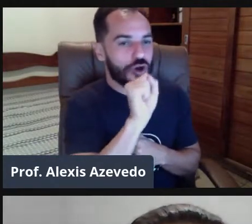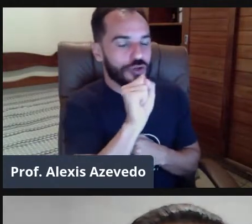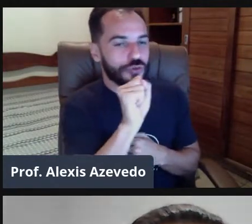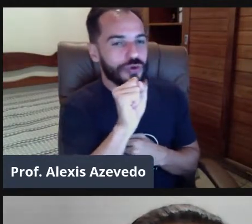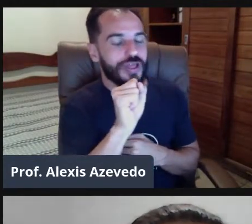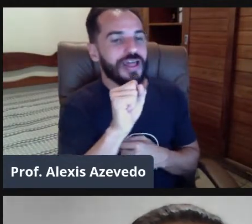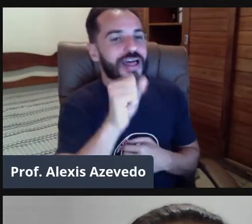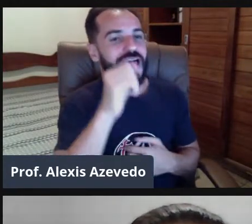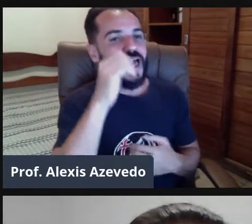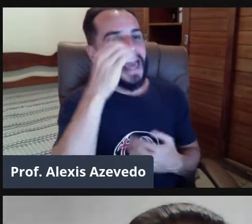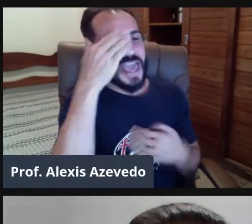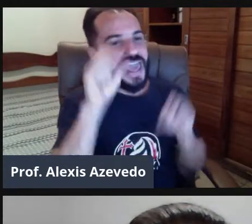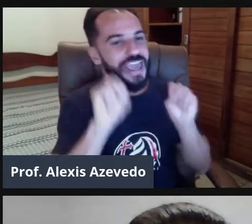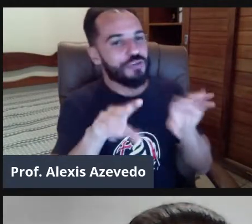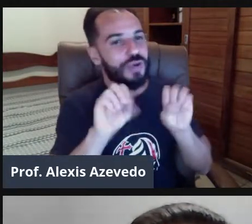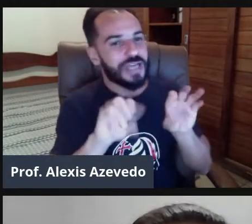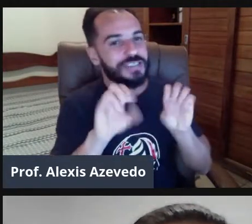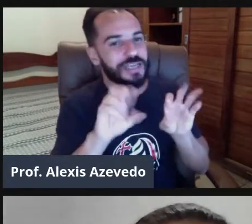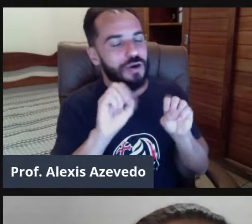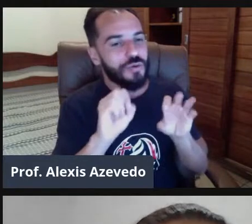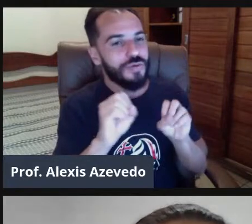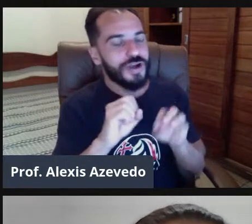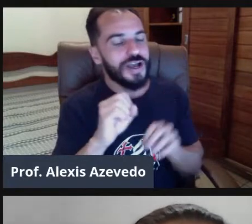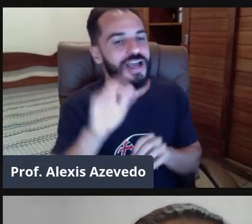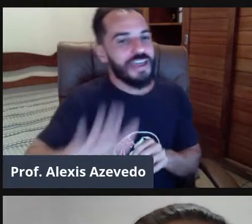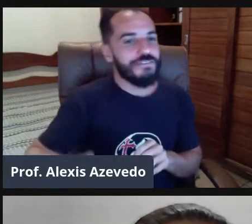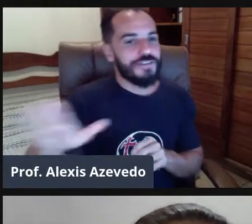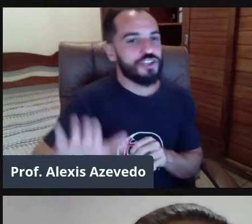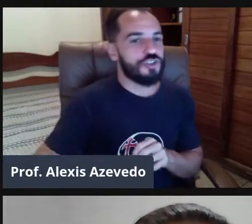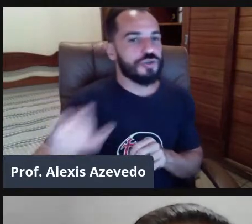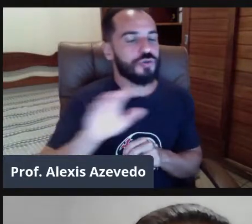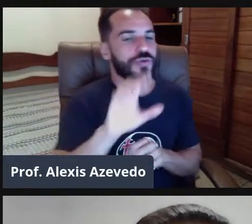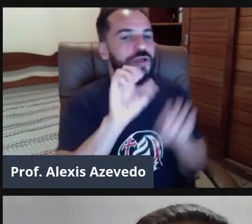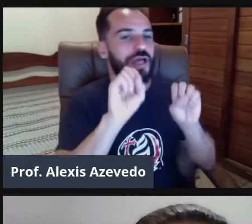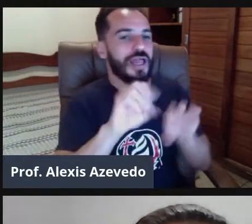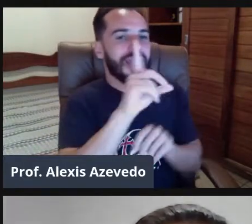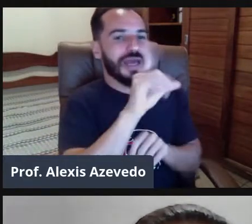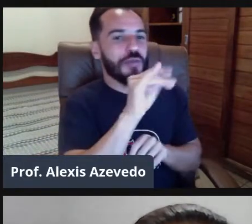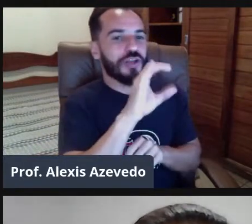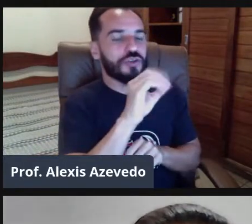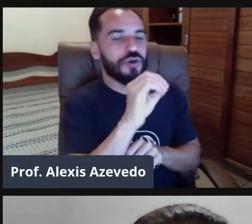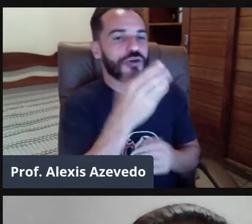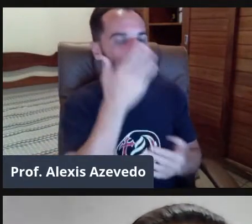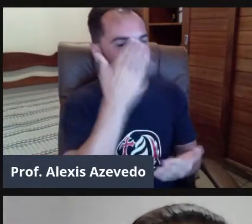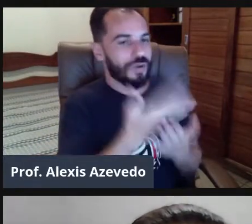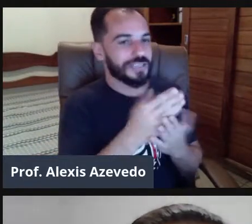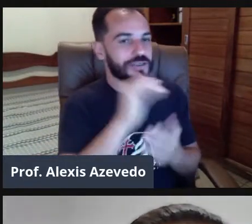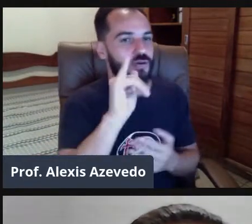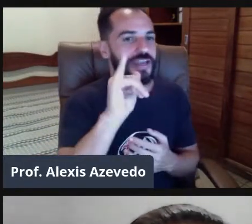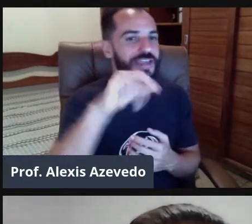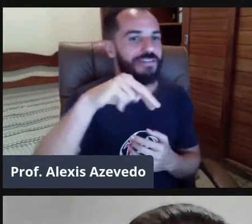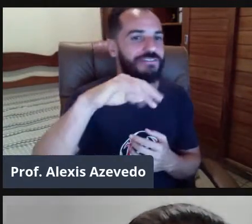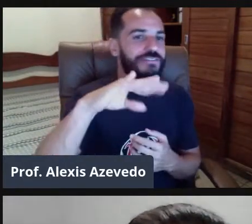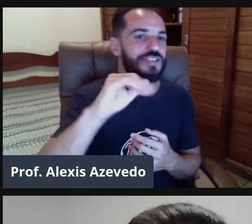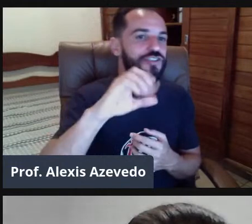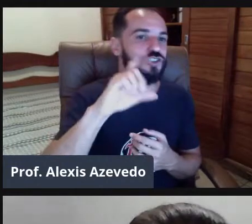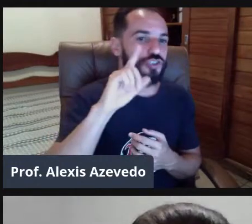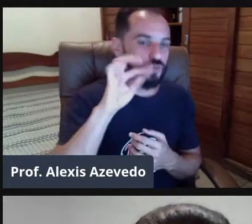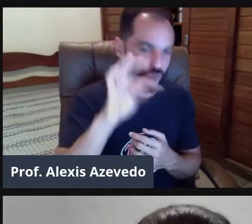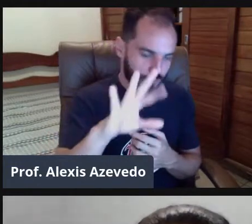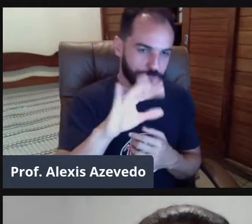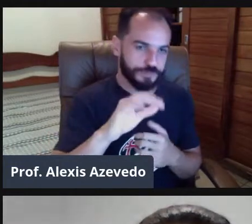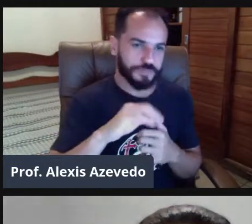o estágio na educação infantil. Então, acontece no quinto período, no semestre, no primeiro semestre